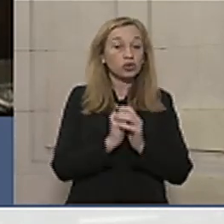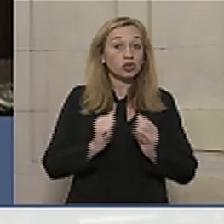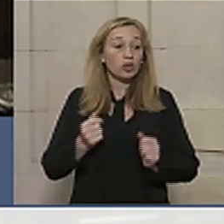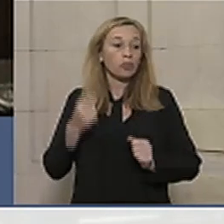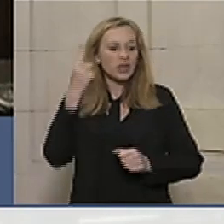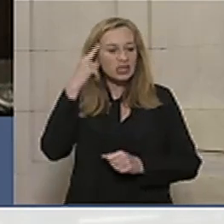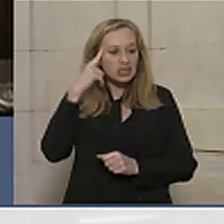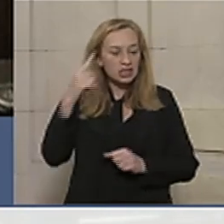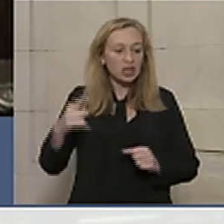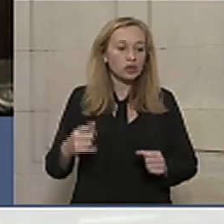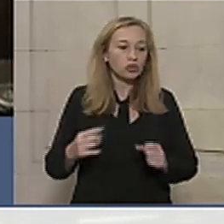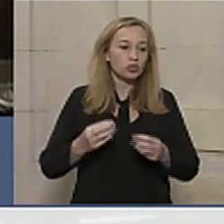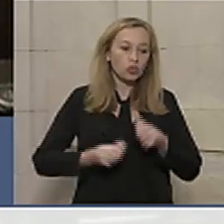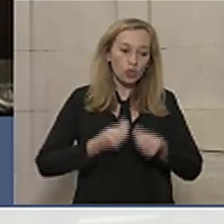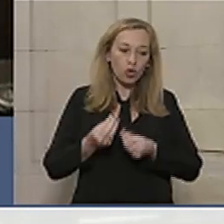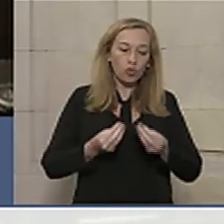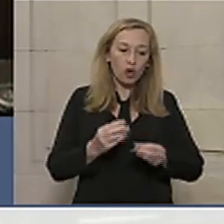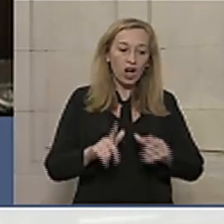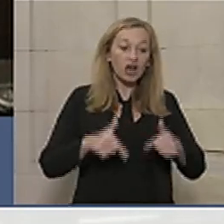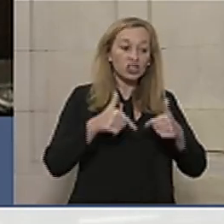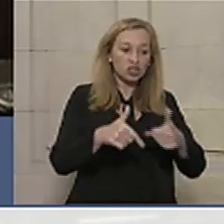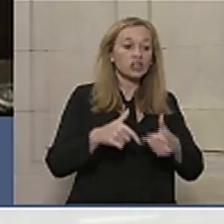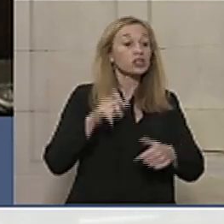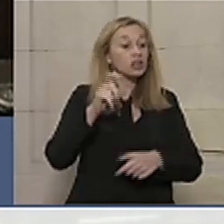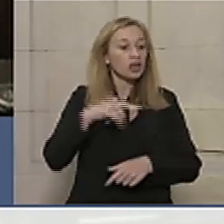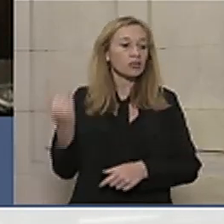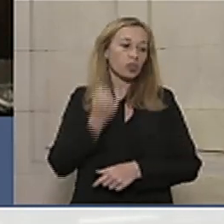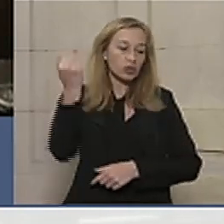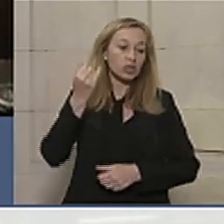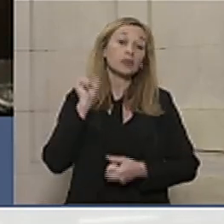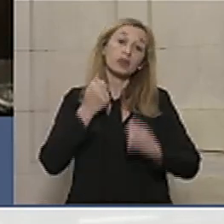muito efetivas no combate, mas precisam do nosso apoio.